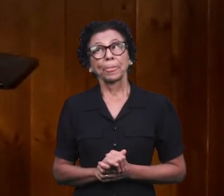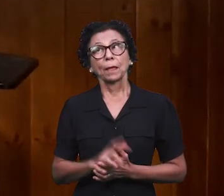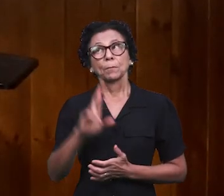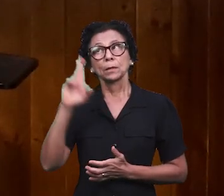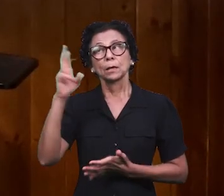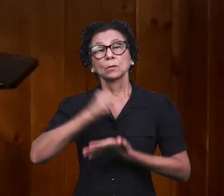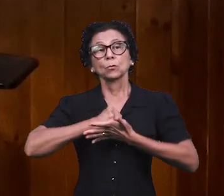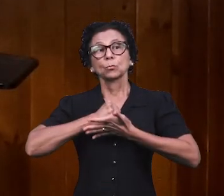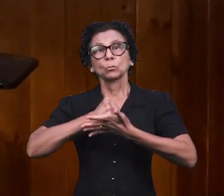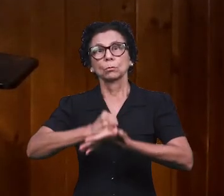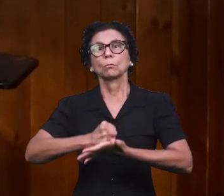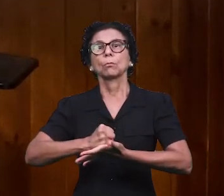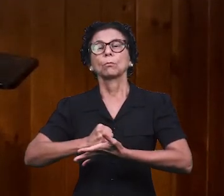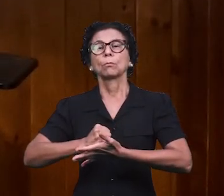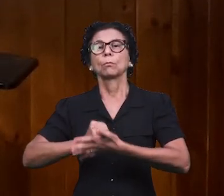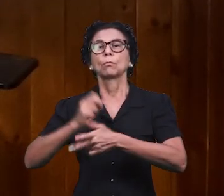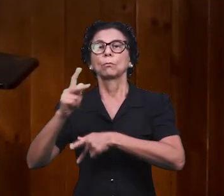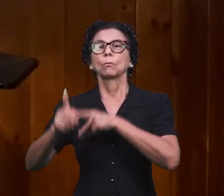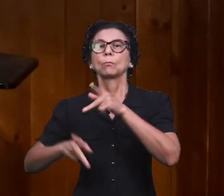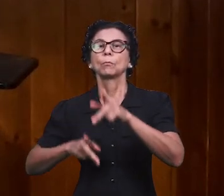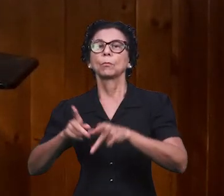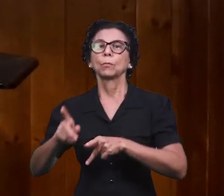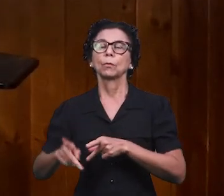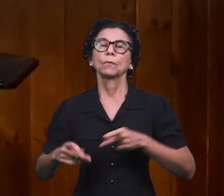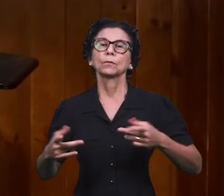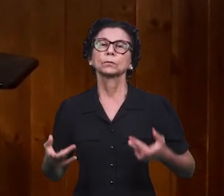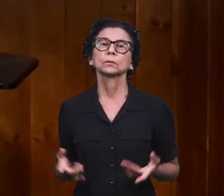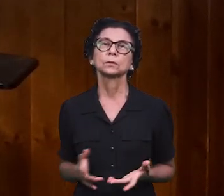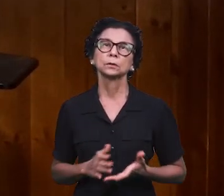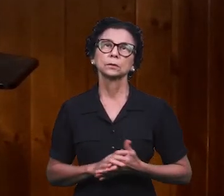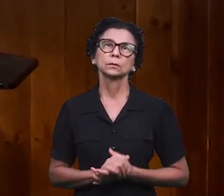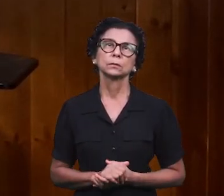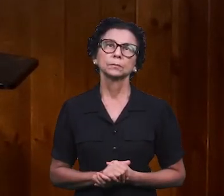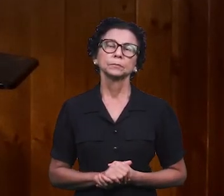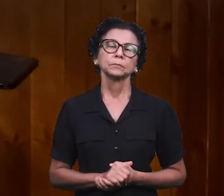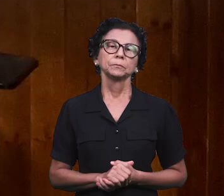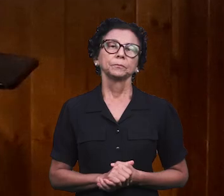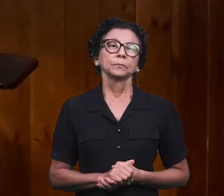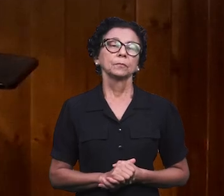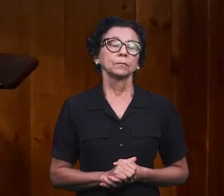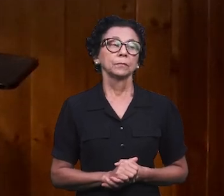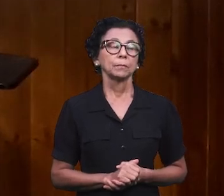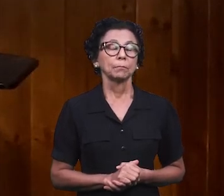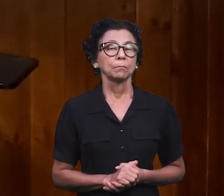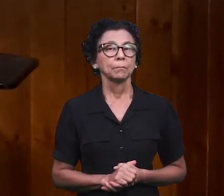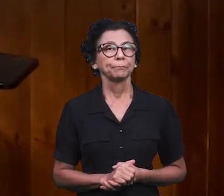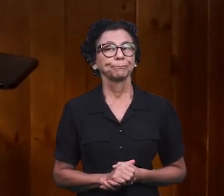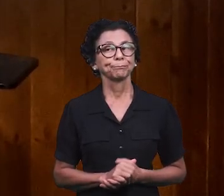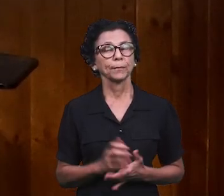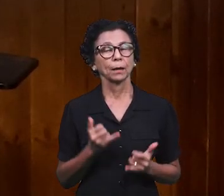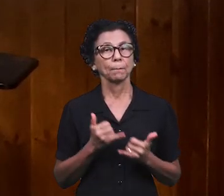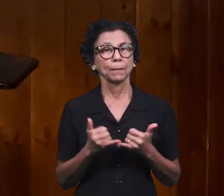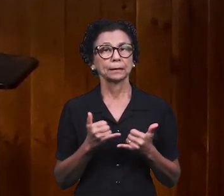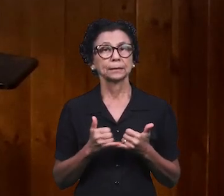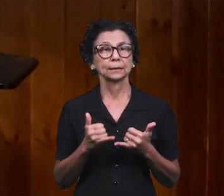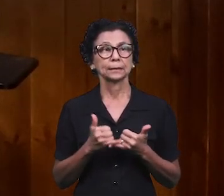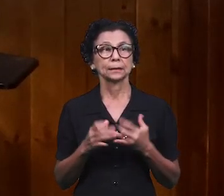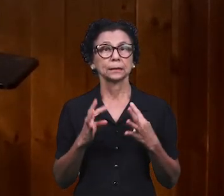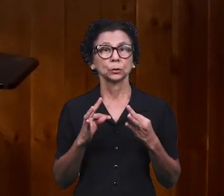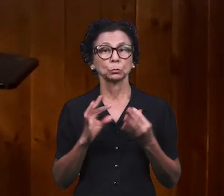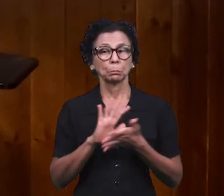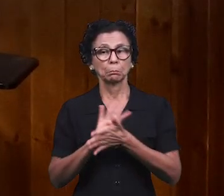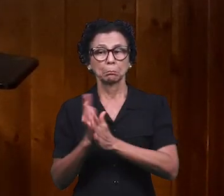Deus ao povo, mesmo quando nada parecia estar do lado do povo judeu, o Senhor deu